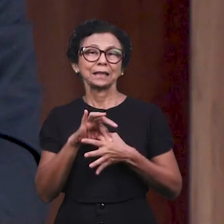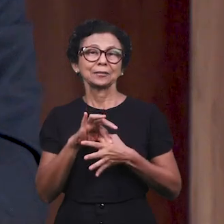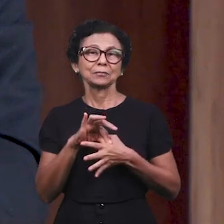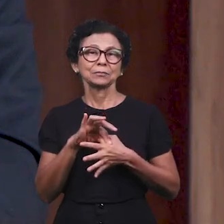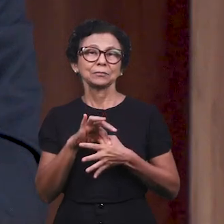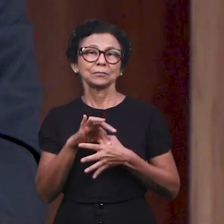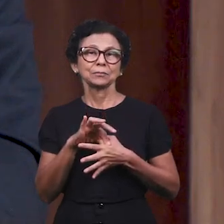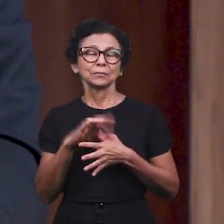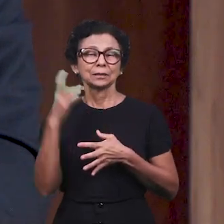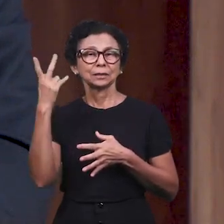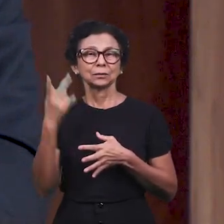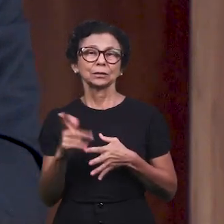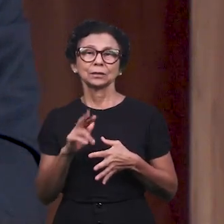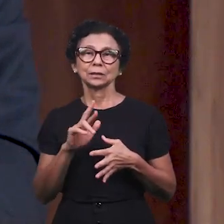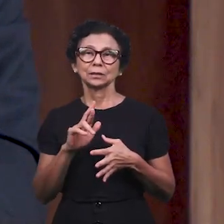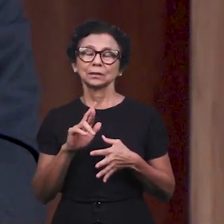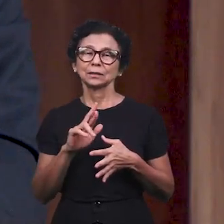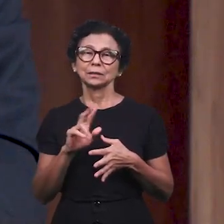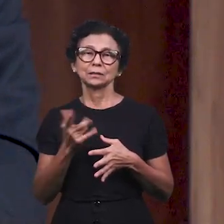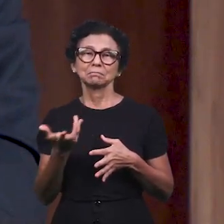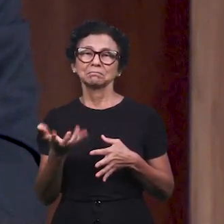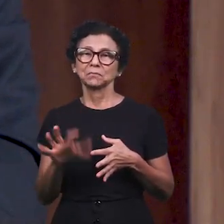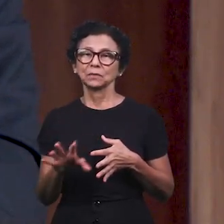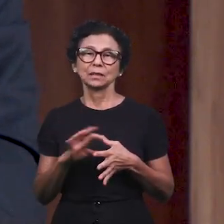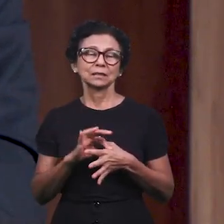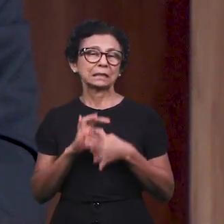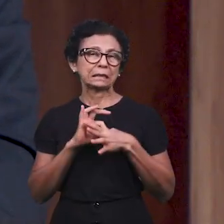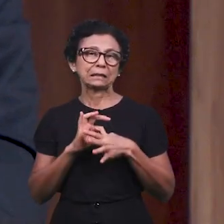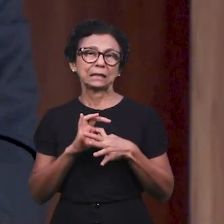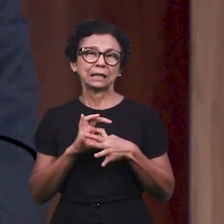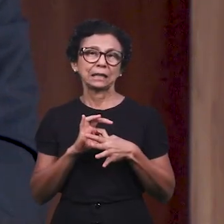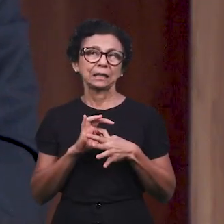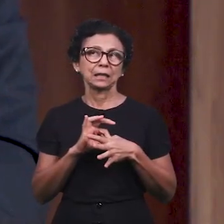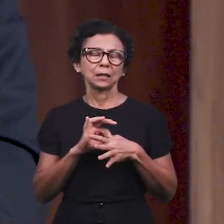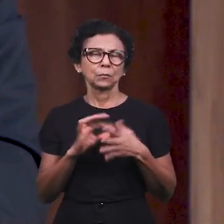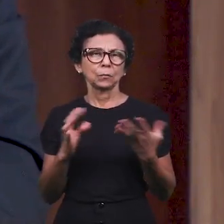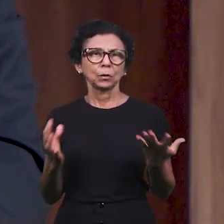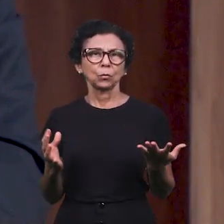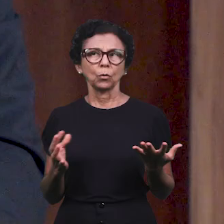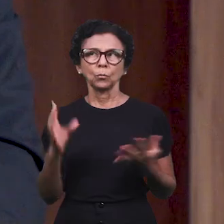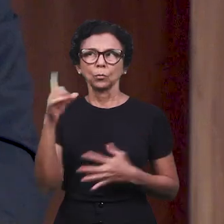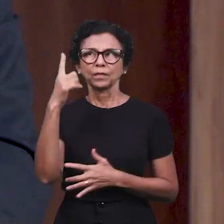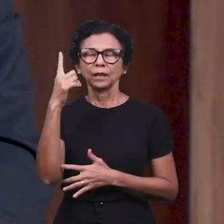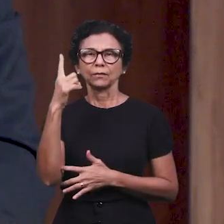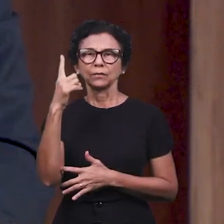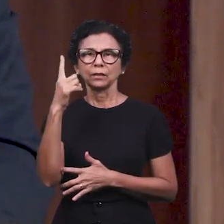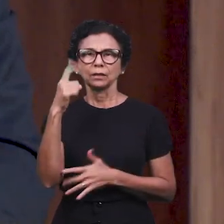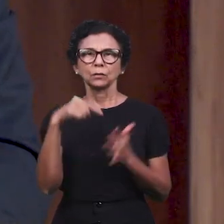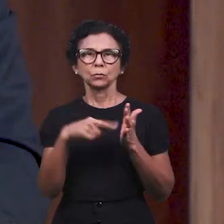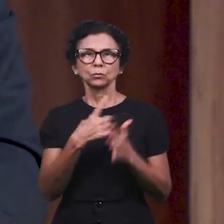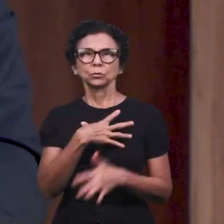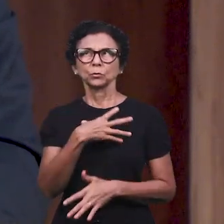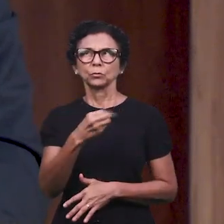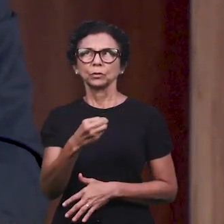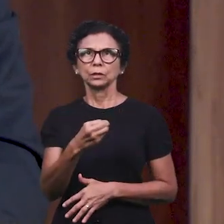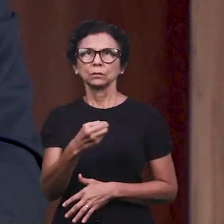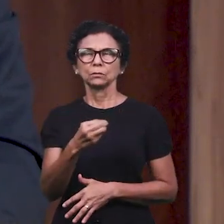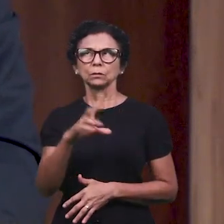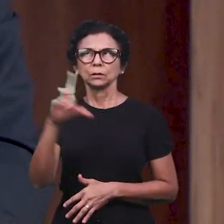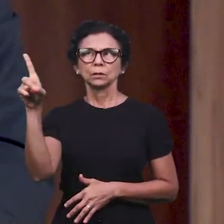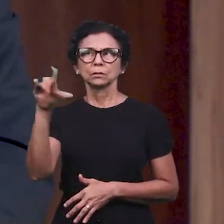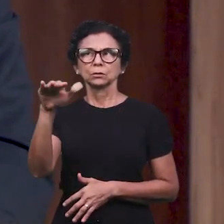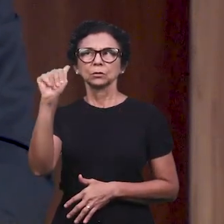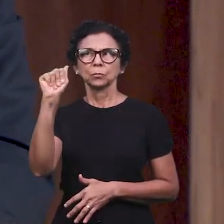vem chama para ser o rei de Israel, justamente o caçula.